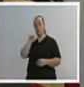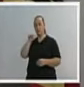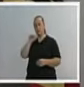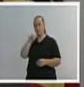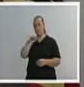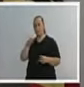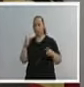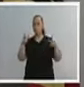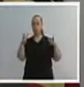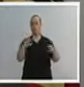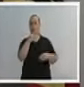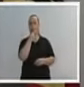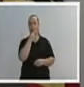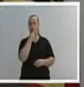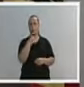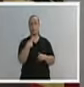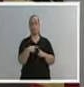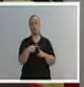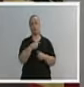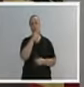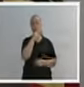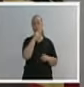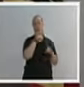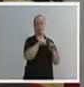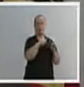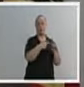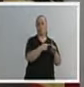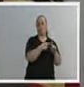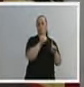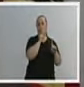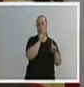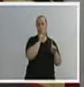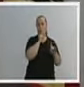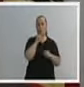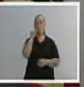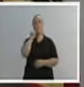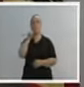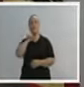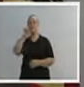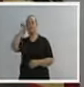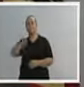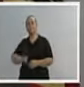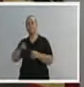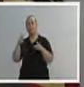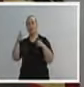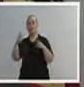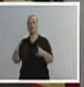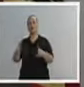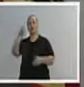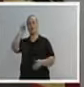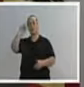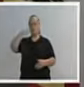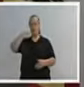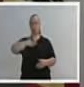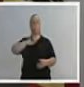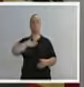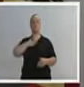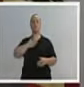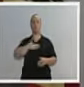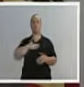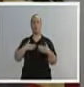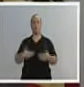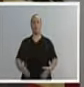ao homem, portanto, como o homem não engravida, ela também tem o direito e a autoridade é o seu próprio corpo, portanto, ela pode